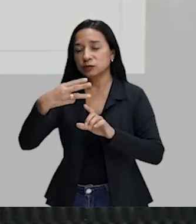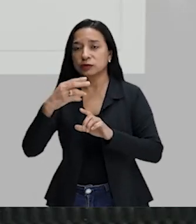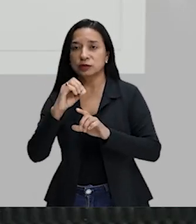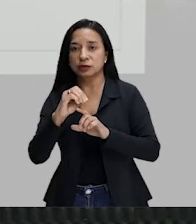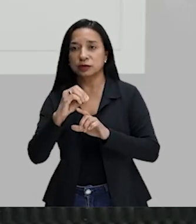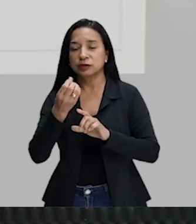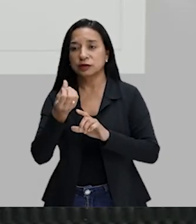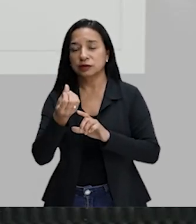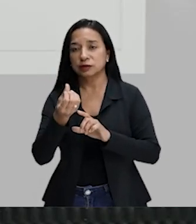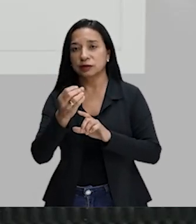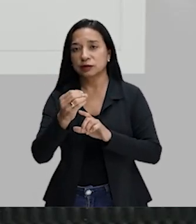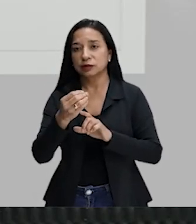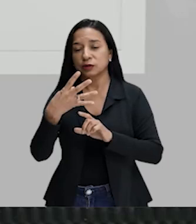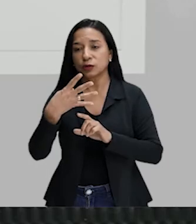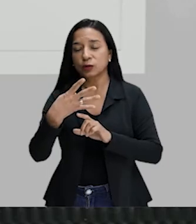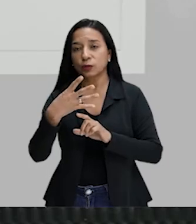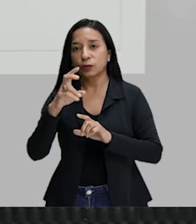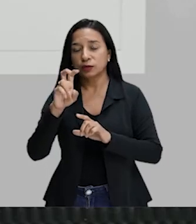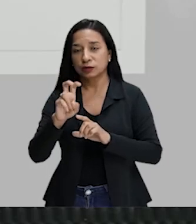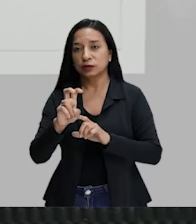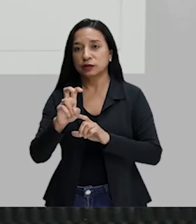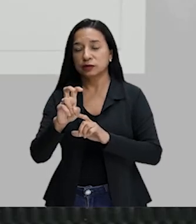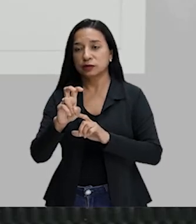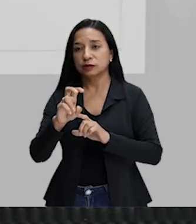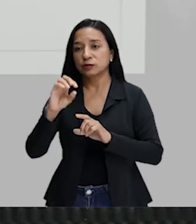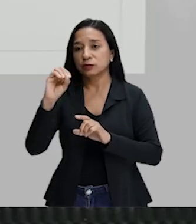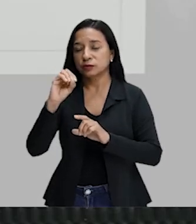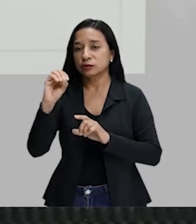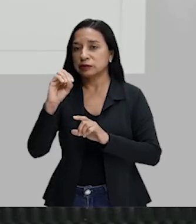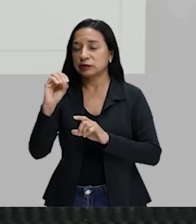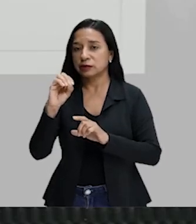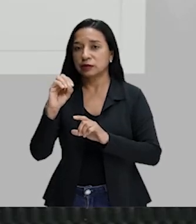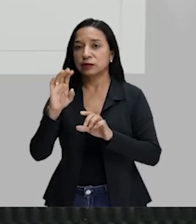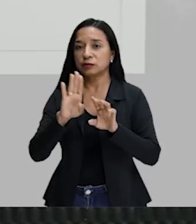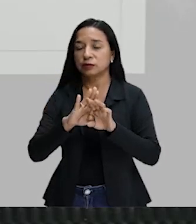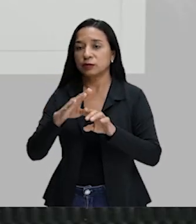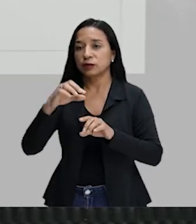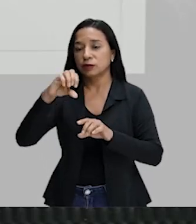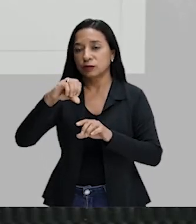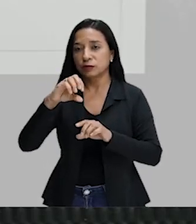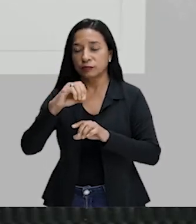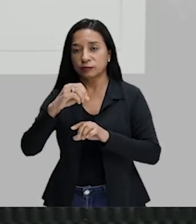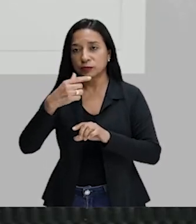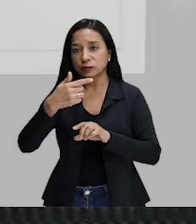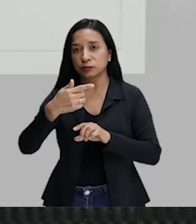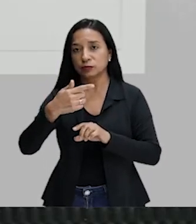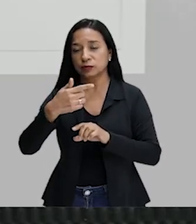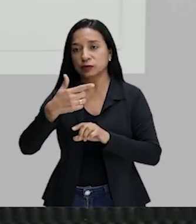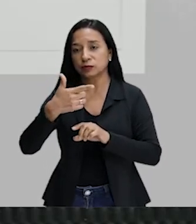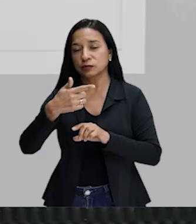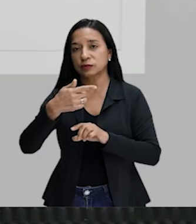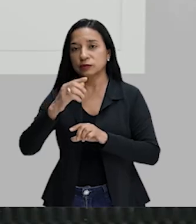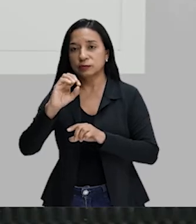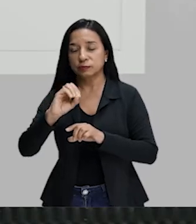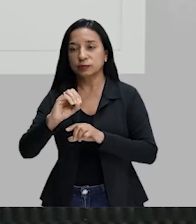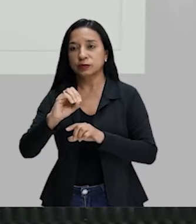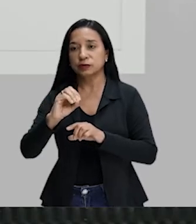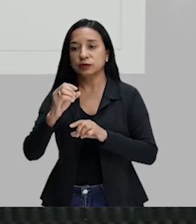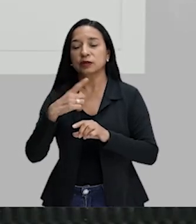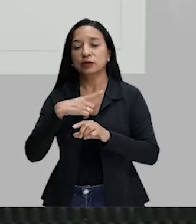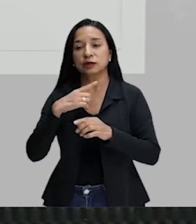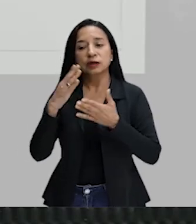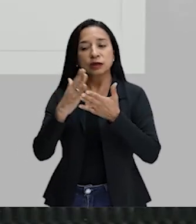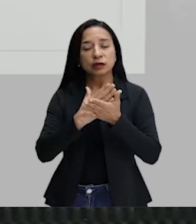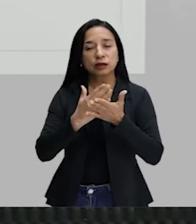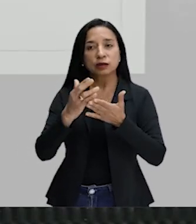e 45, né? Além daqueles de 0, 90, 270. Então tem alguns arcos que a gente